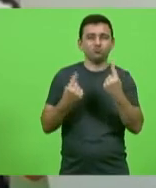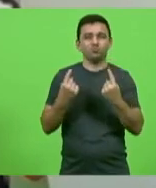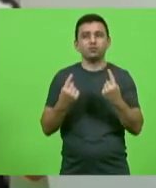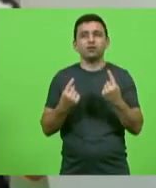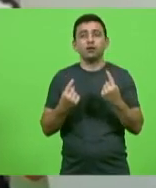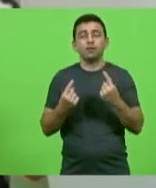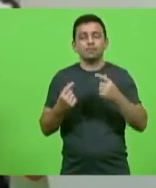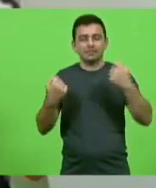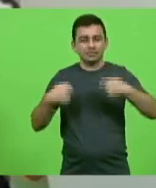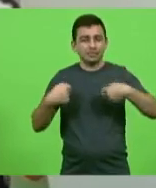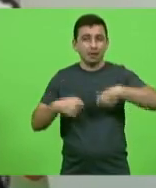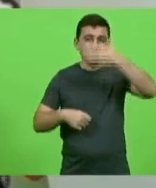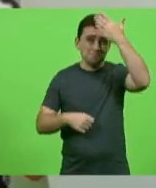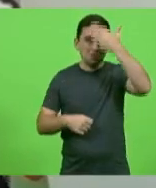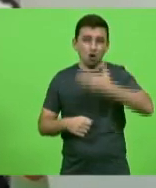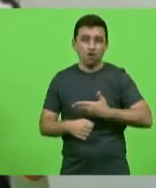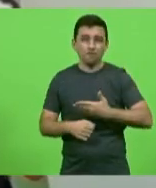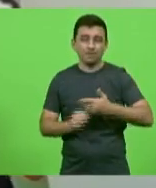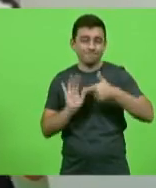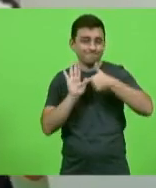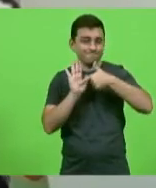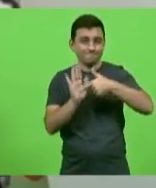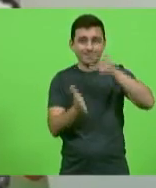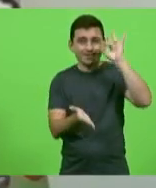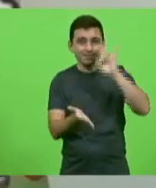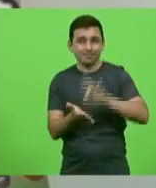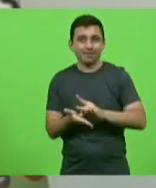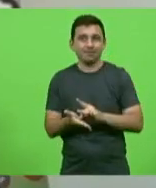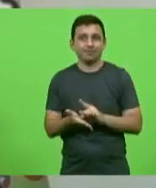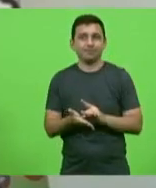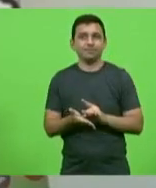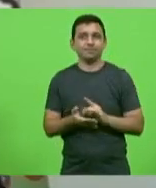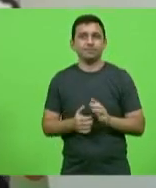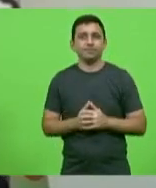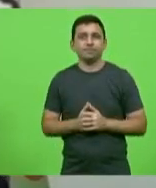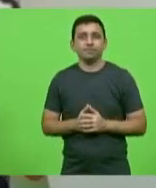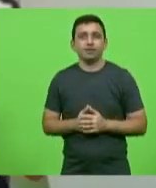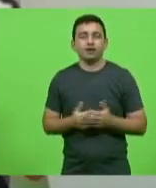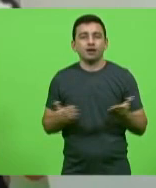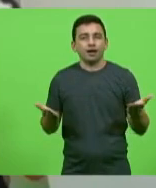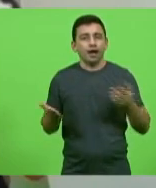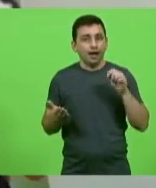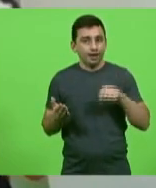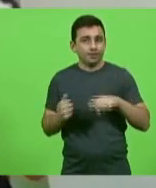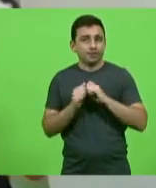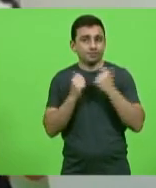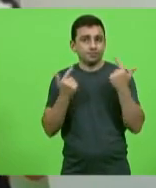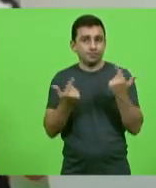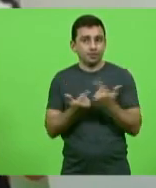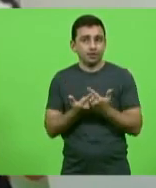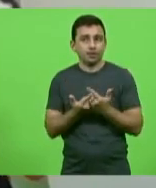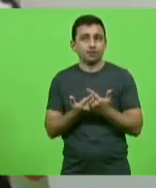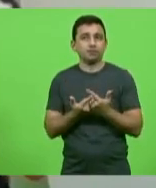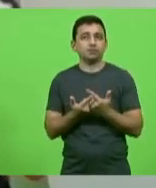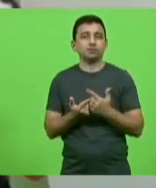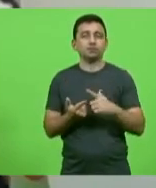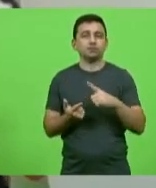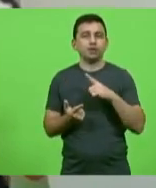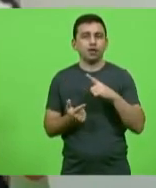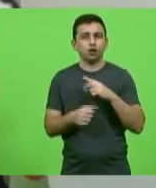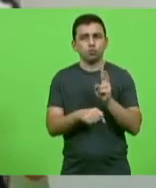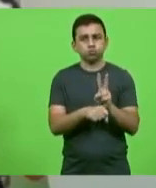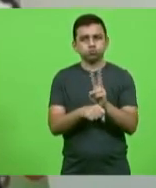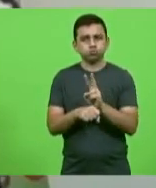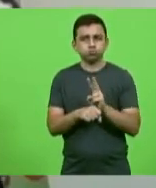muito muito Augustus e o pai lá dentro nesse caso cumpre papel de invólucro